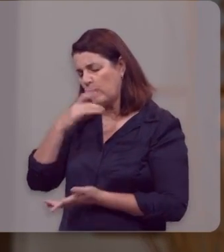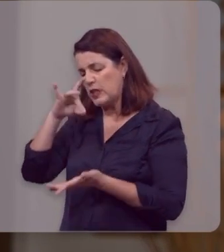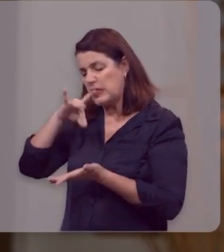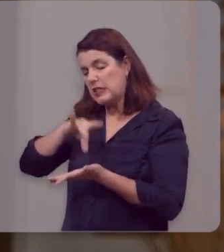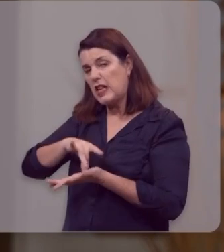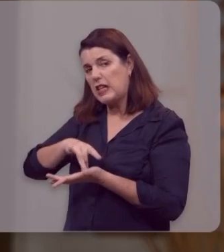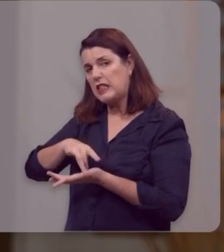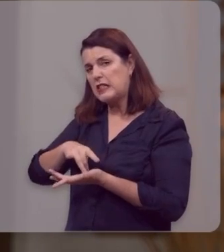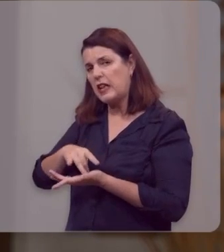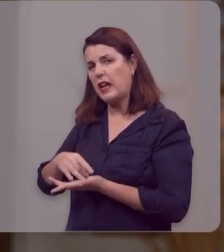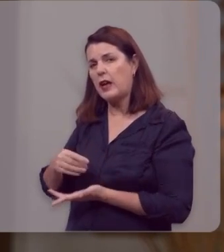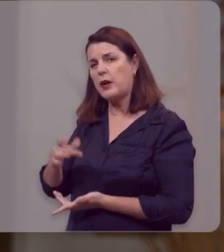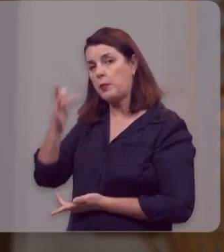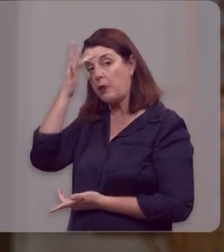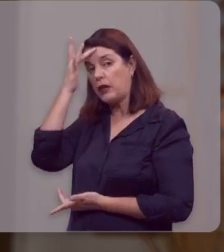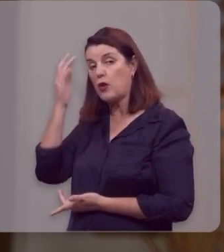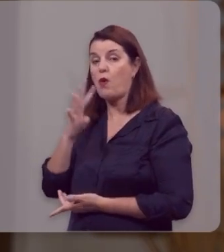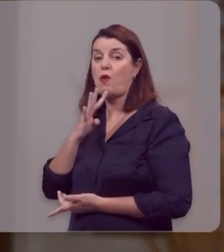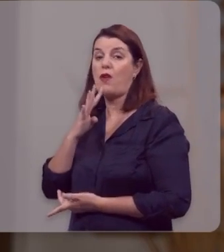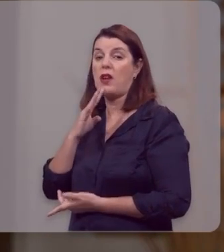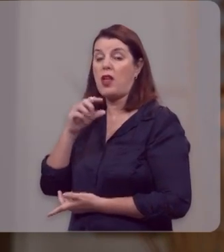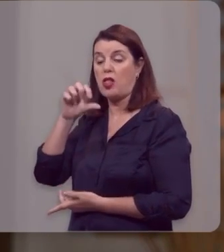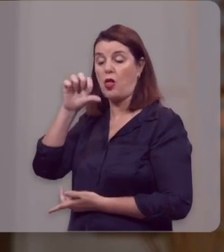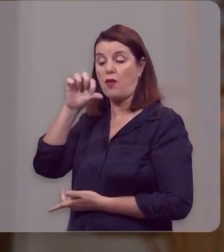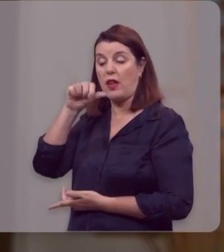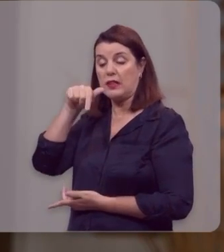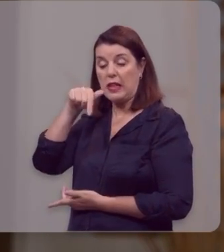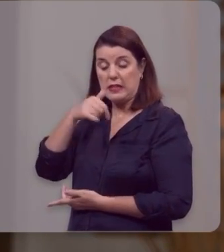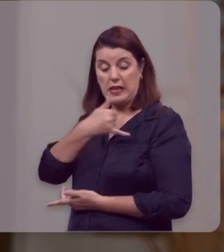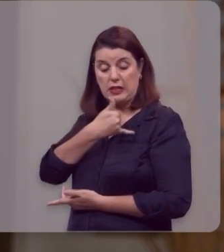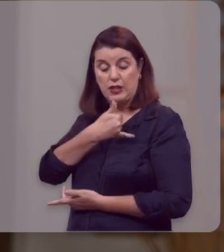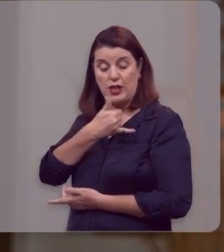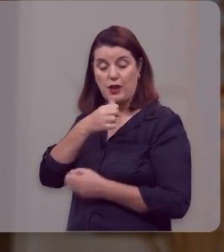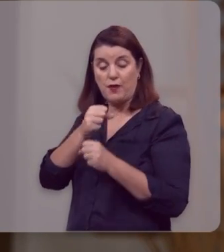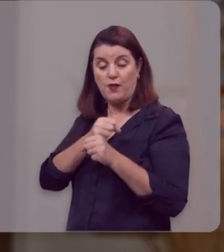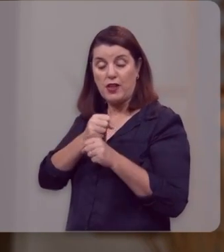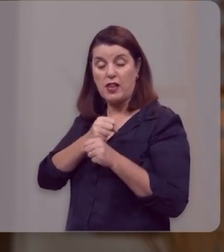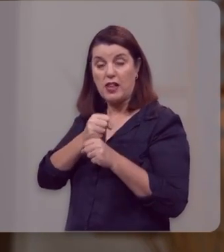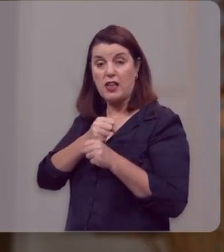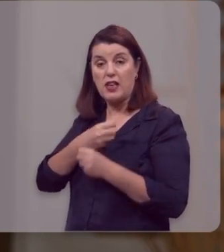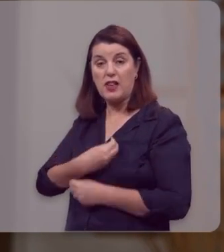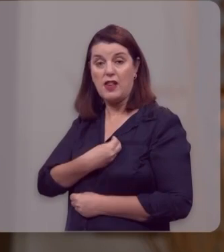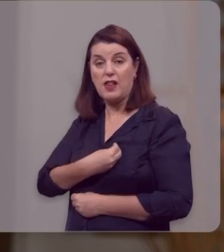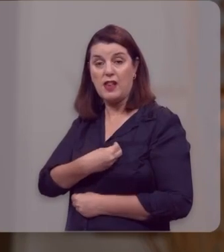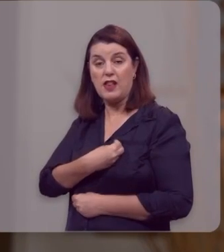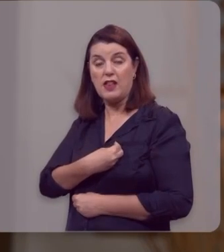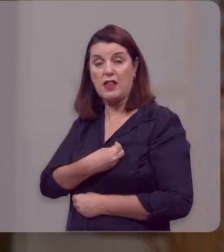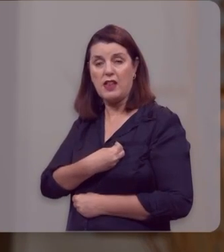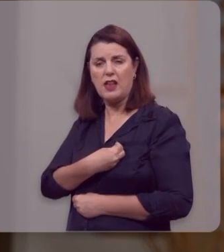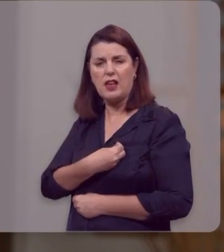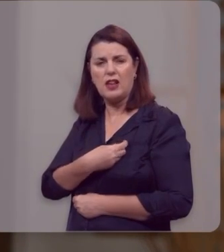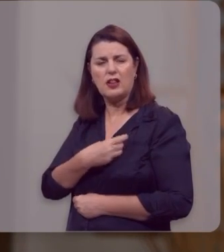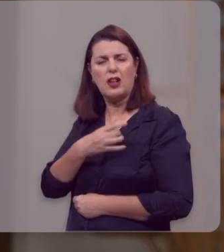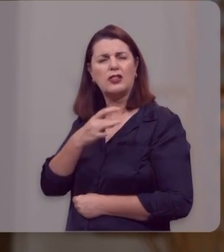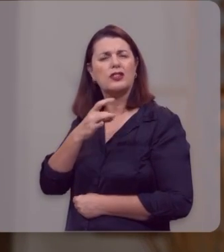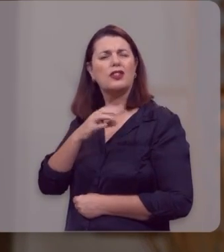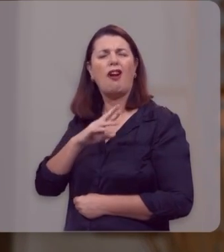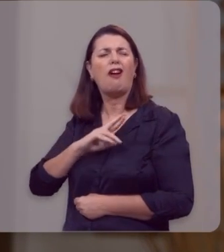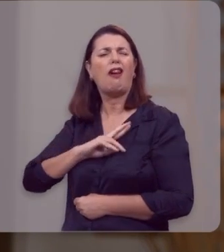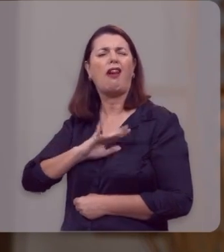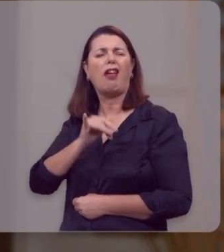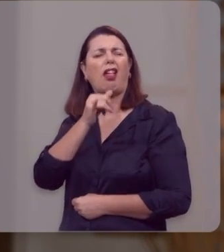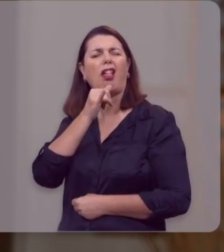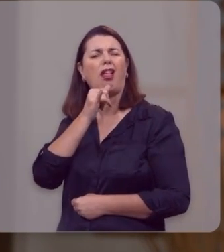de alguém que reconhece que 97 anos fora vivido, mas apenas numa religiosidade